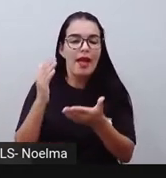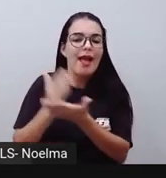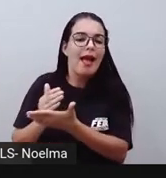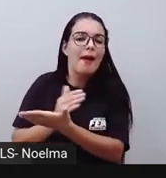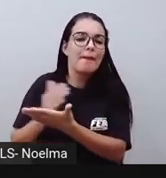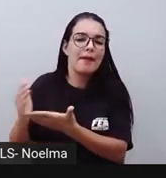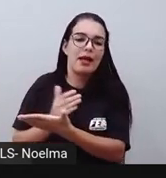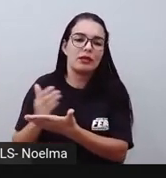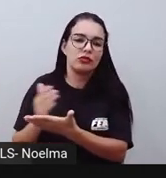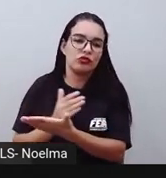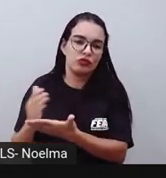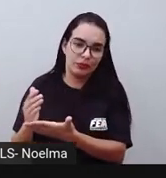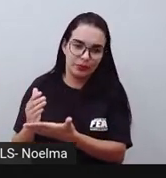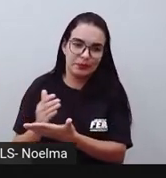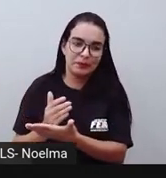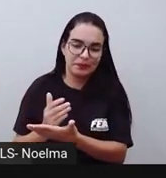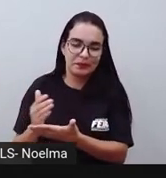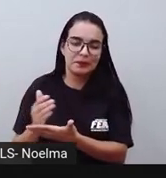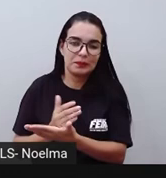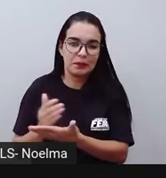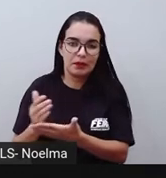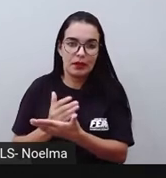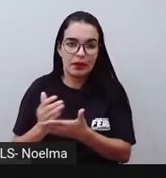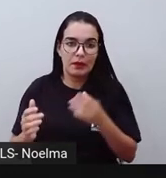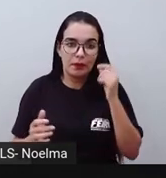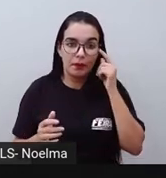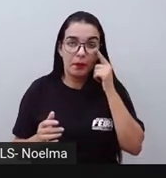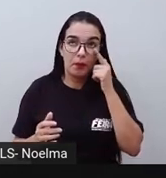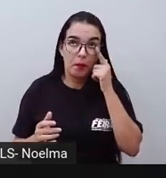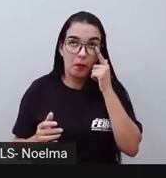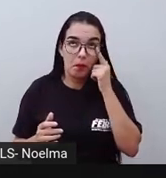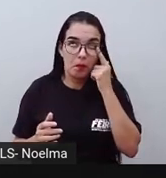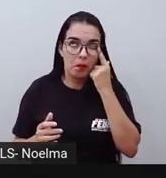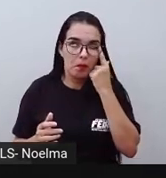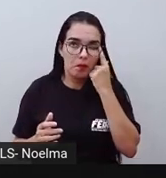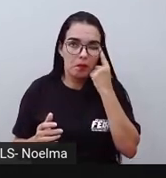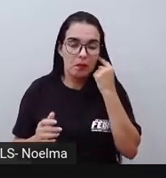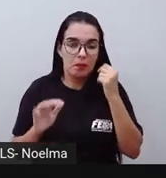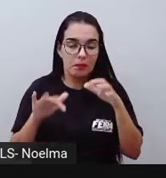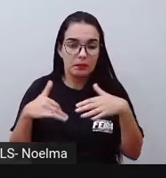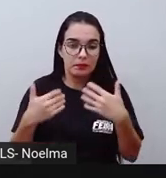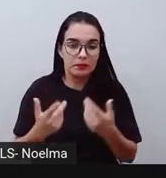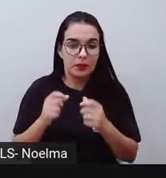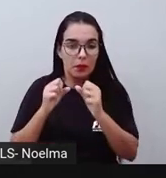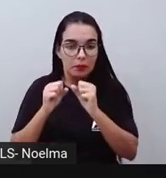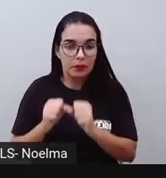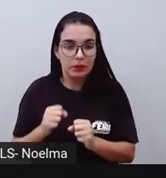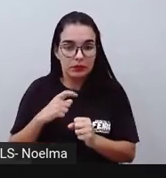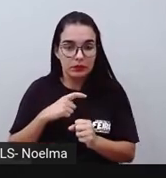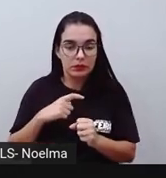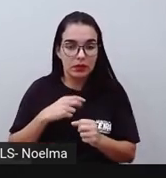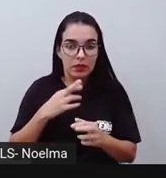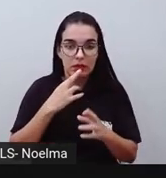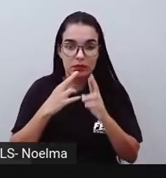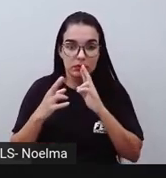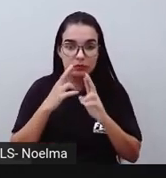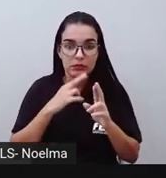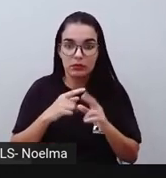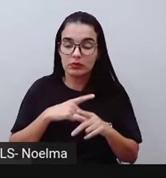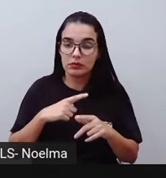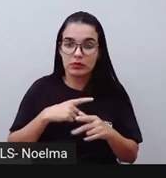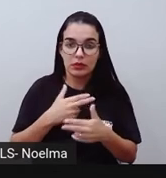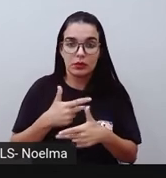repartir, para dividir uma quantidade em partes iguais. A divisão possibilita a resolução de diversos tipos